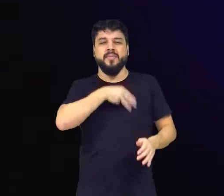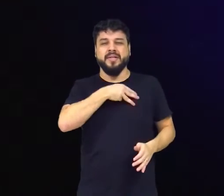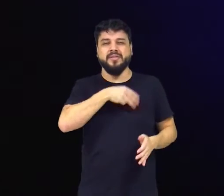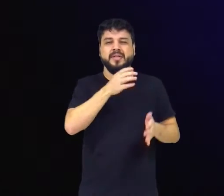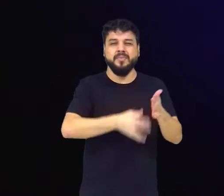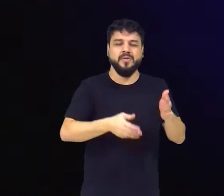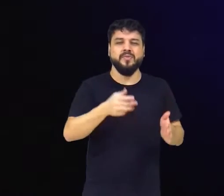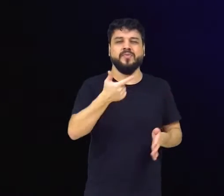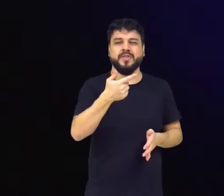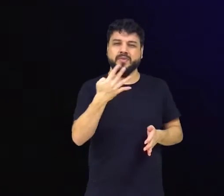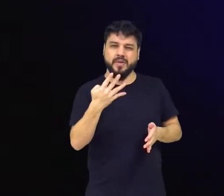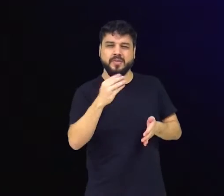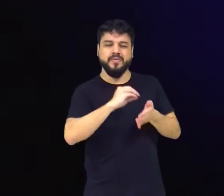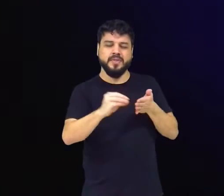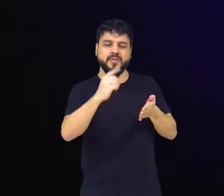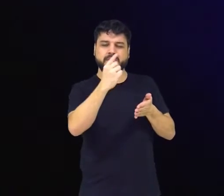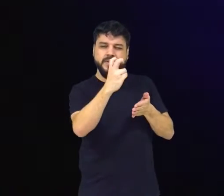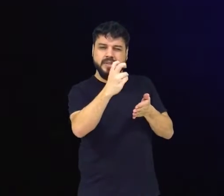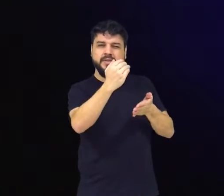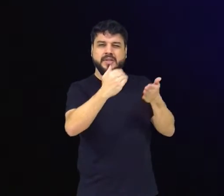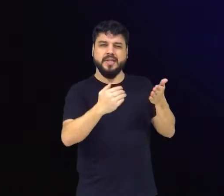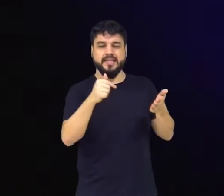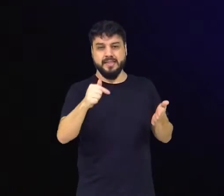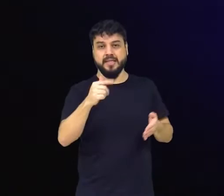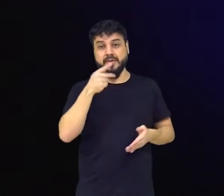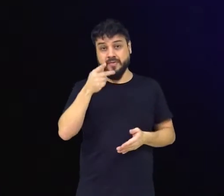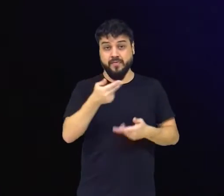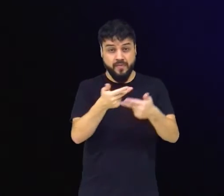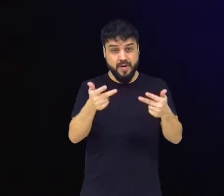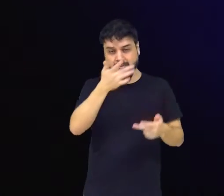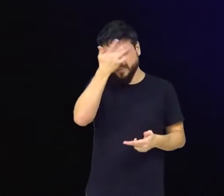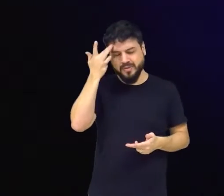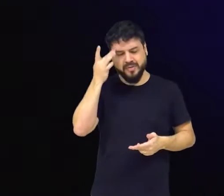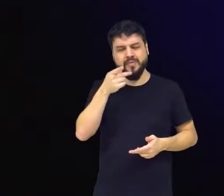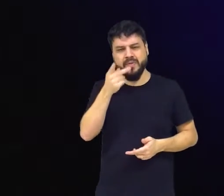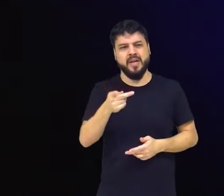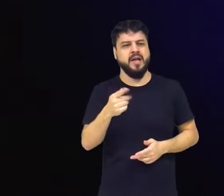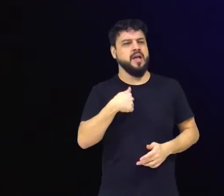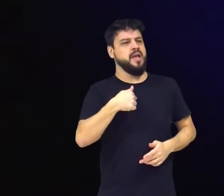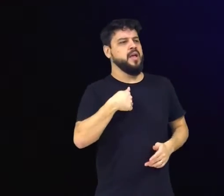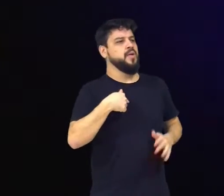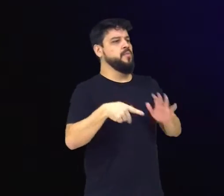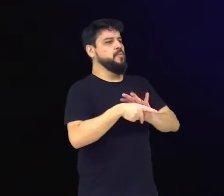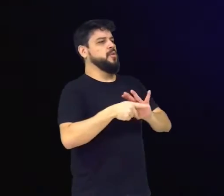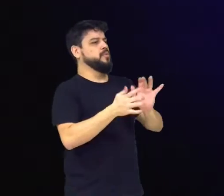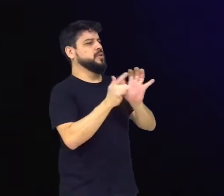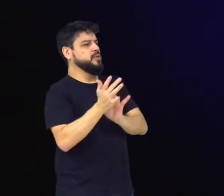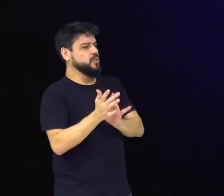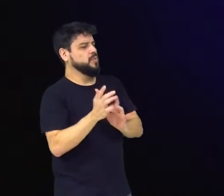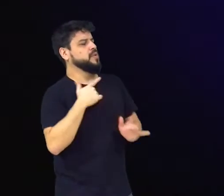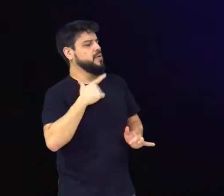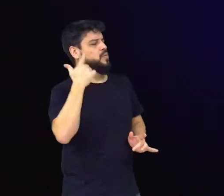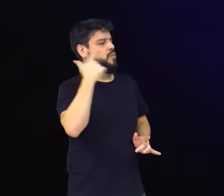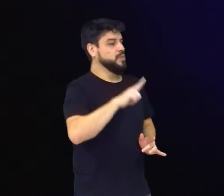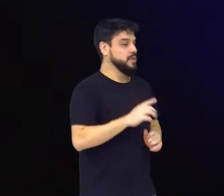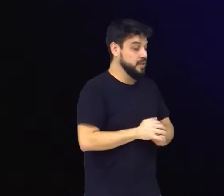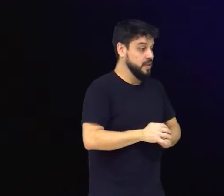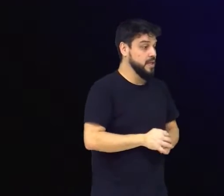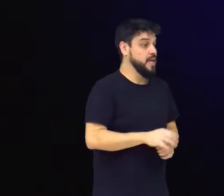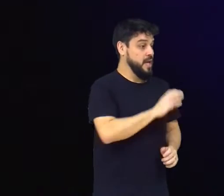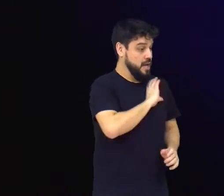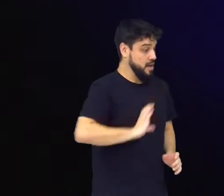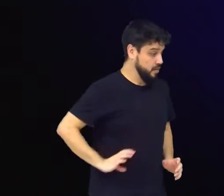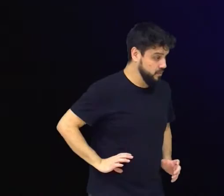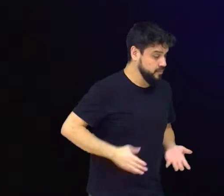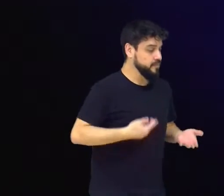7, porque muitos virão em meu nome dizendo, eu sou o Cristo. E enganarão a muitos, e ouvireis de guerra e de rumores